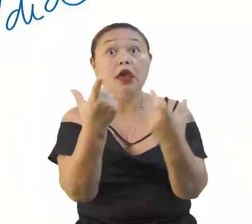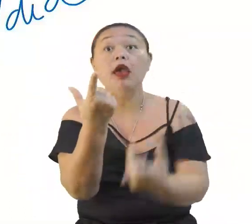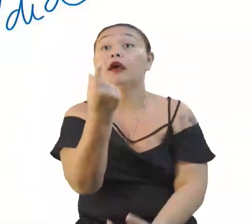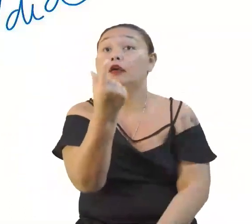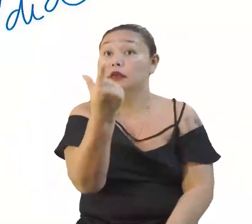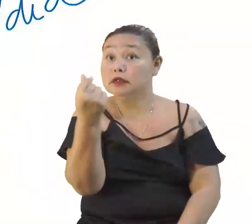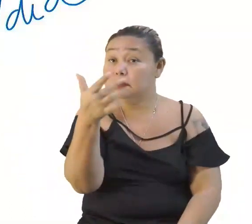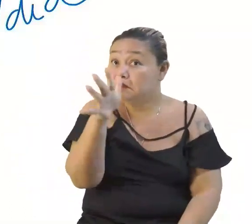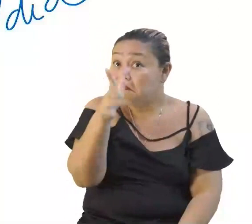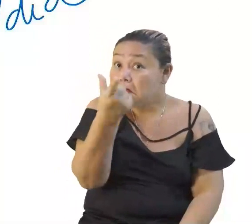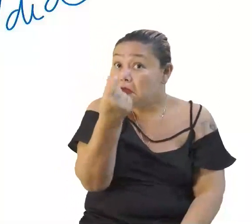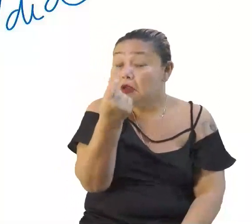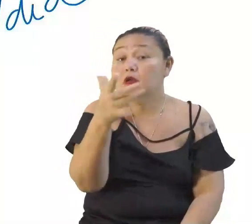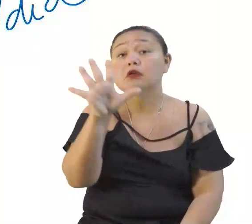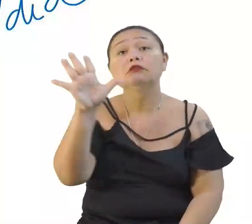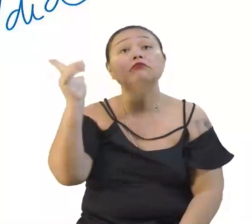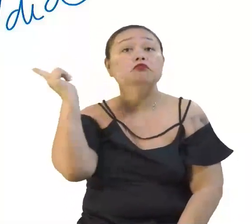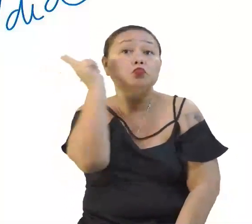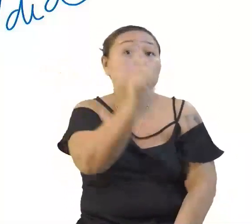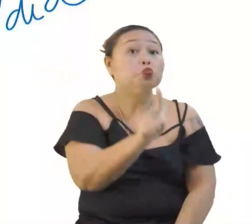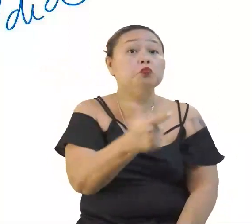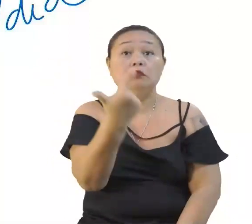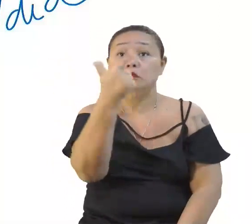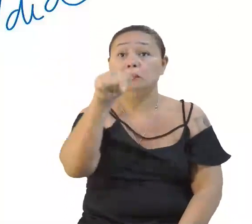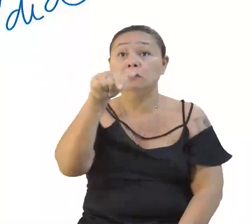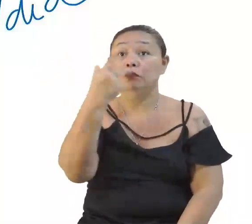médio, ele vai arrecadar aí